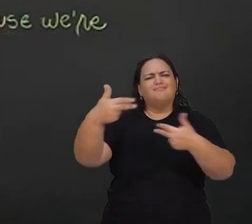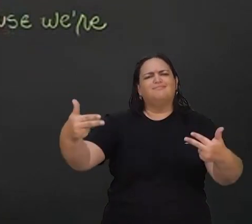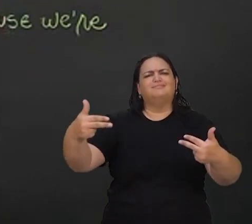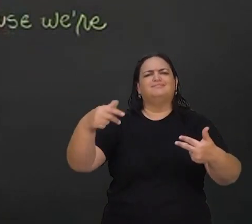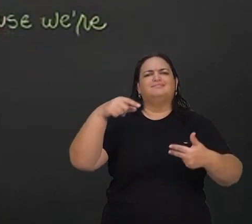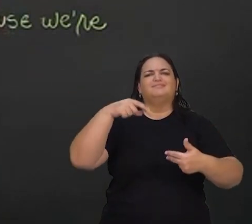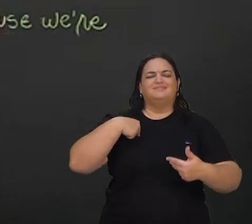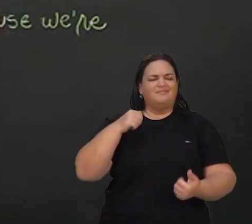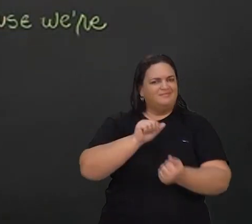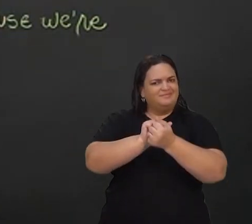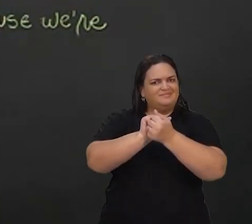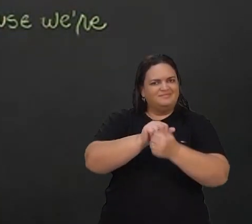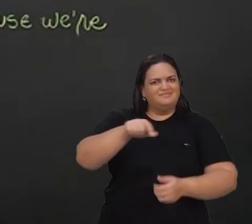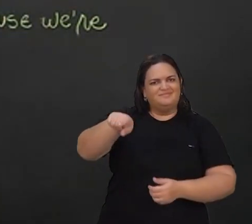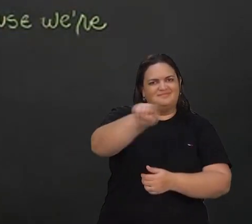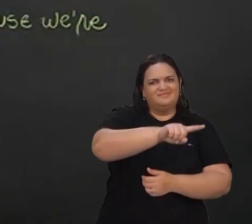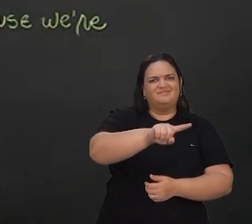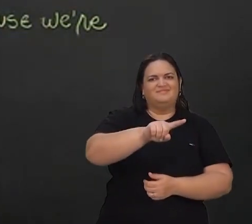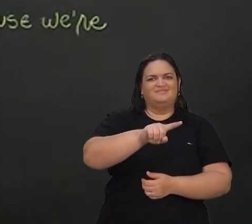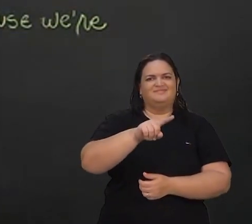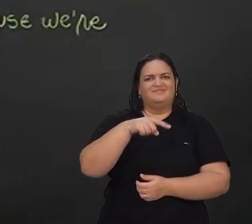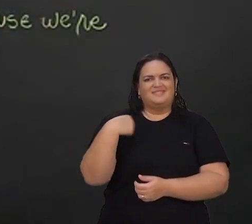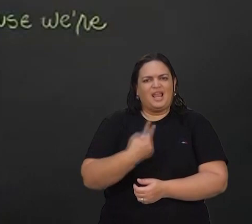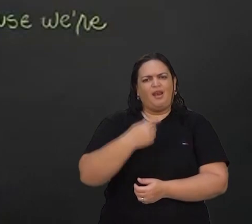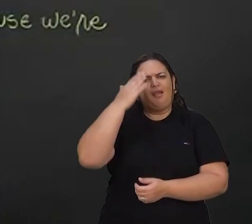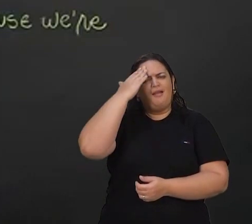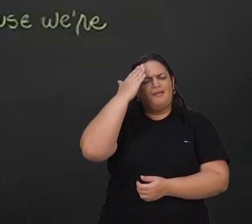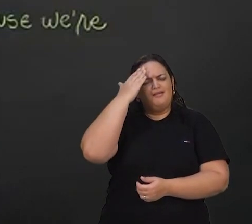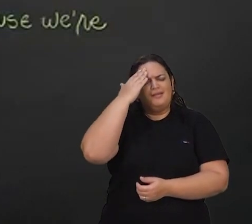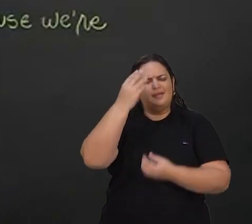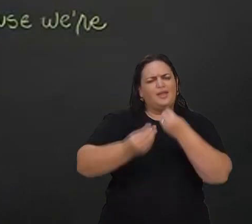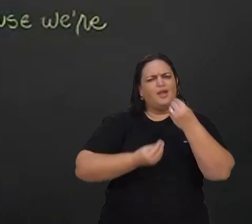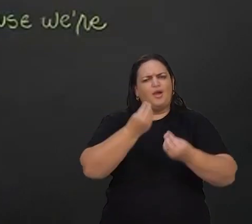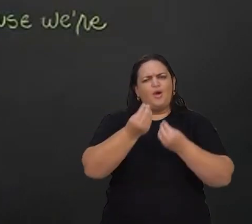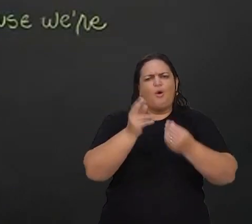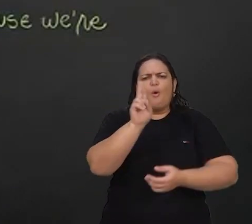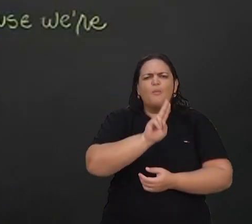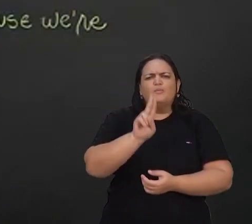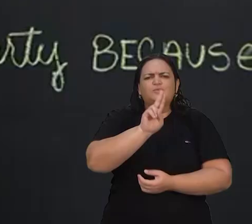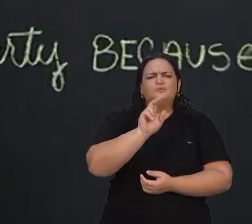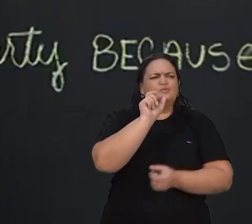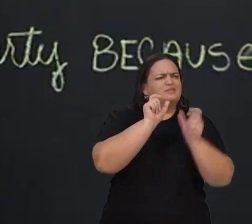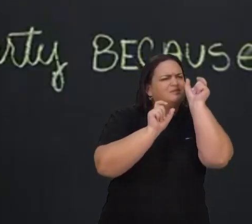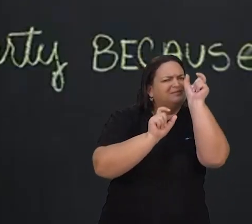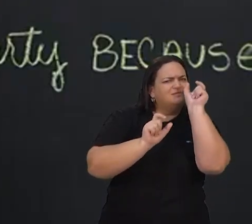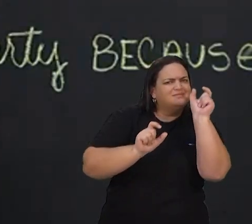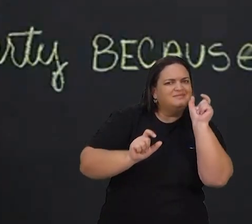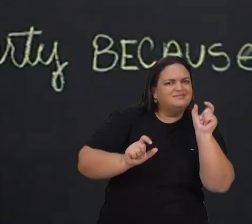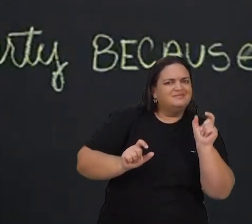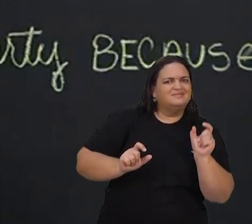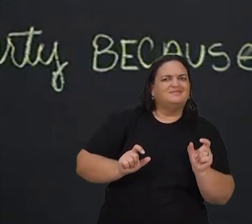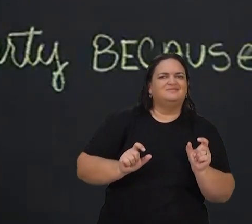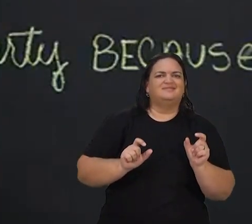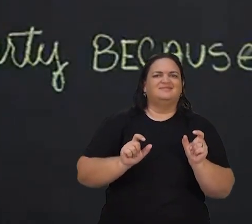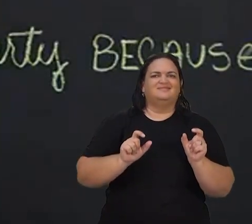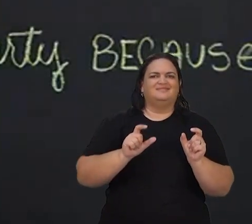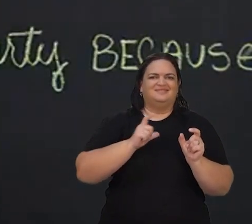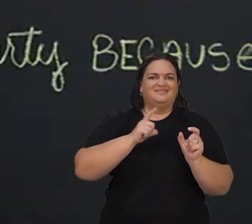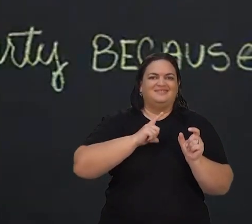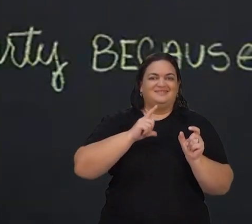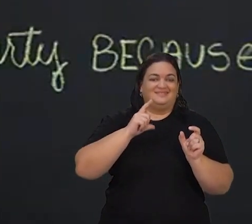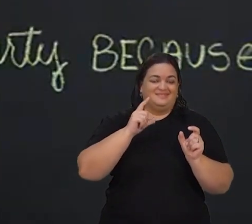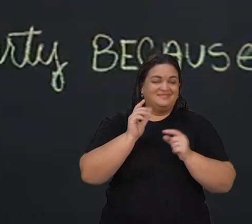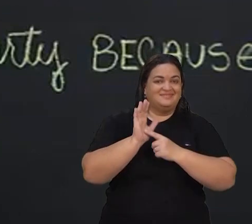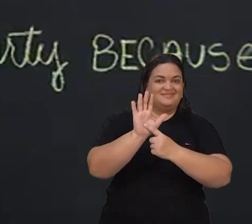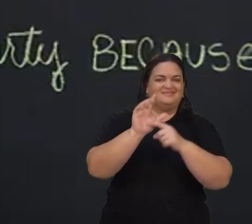com vocês e a gente vai entender como podemos usar algumas partículas para unir as nossas ideias. Eu estou falando